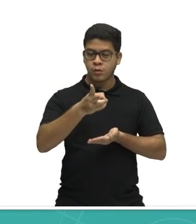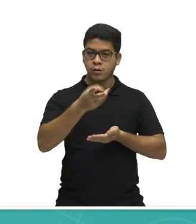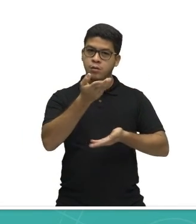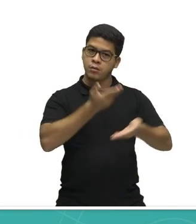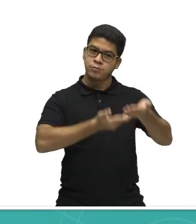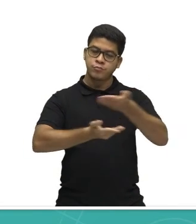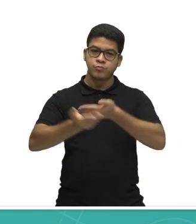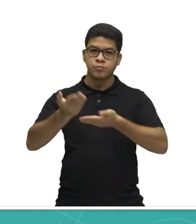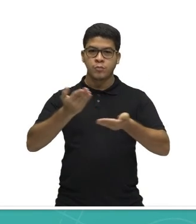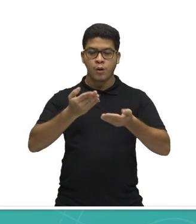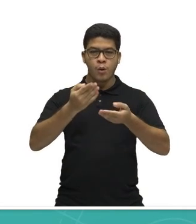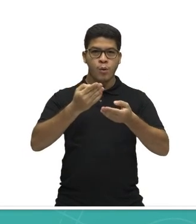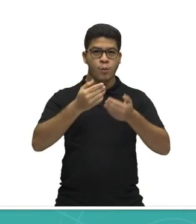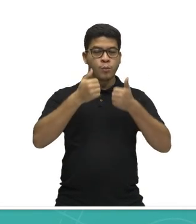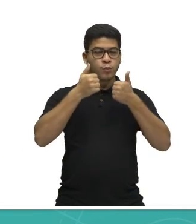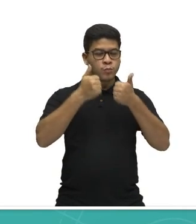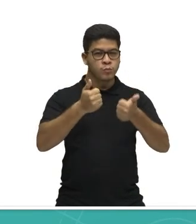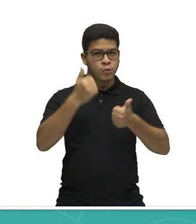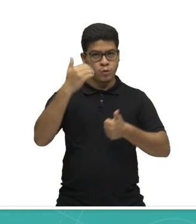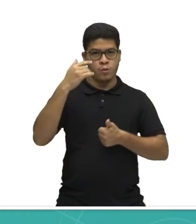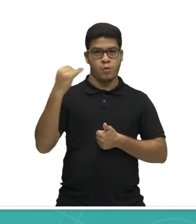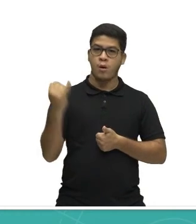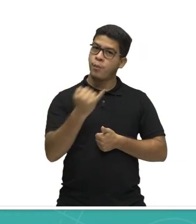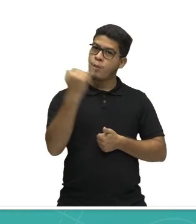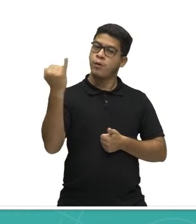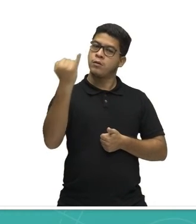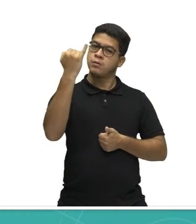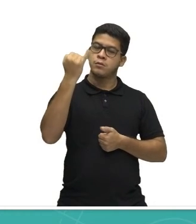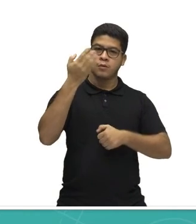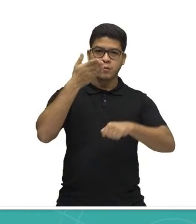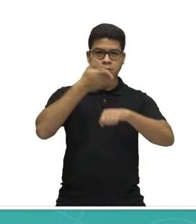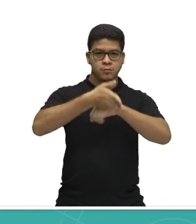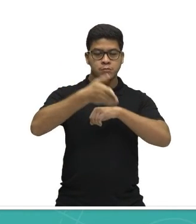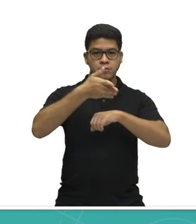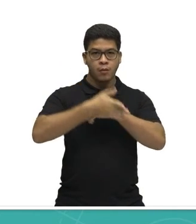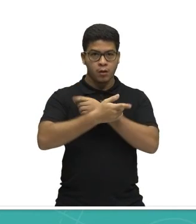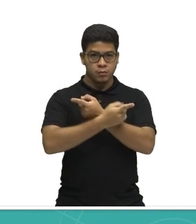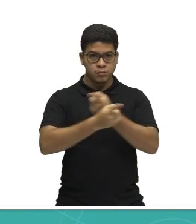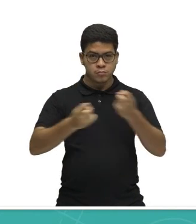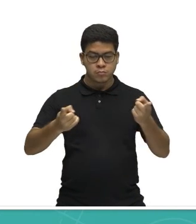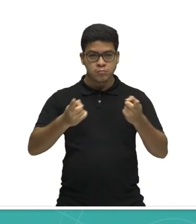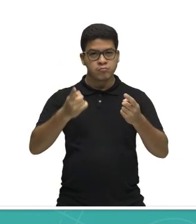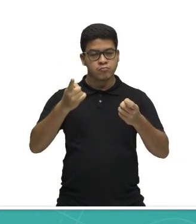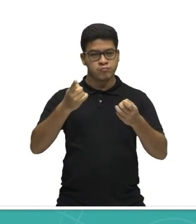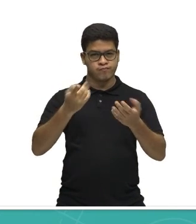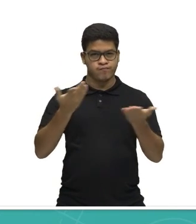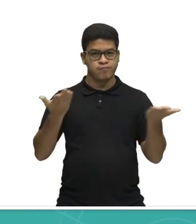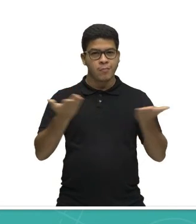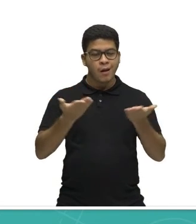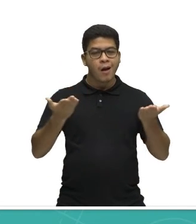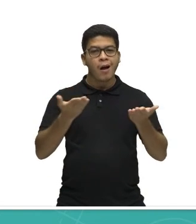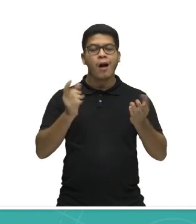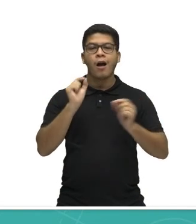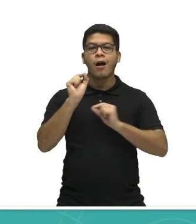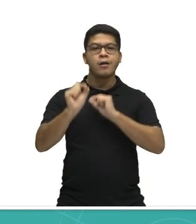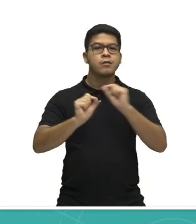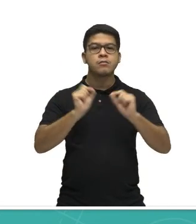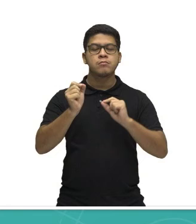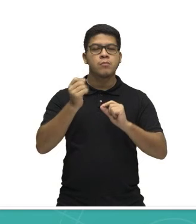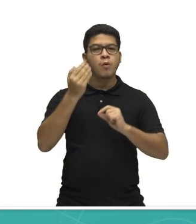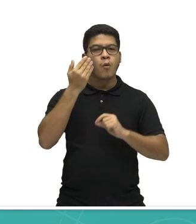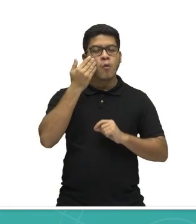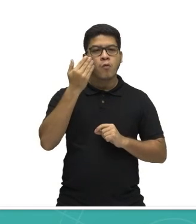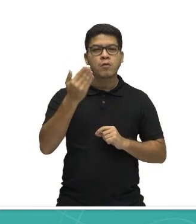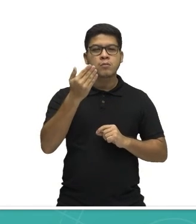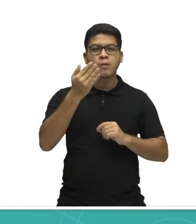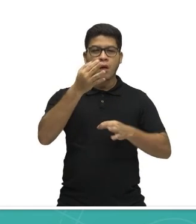participação de vocês é muito importante. Então, parabéns para todos aqueles que interagiram conosco. E agora vamos analisar cada questão da